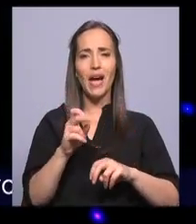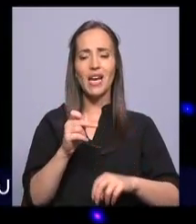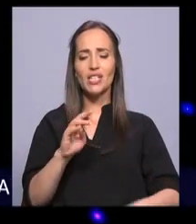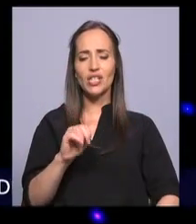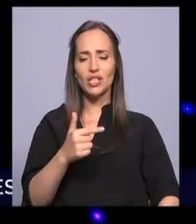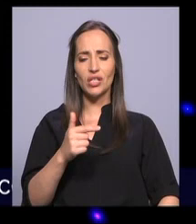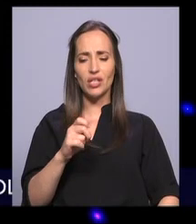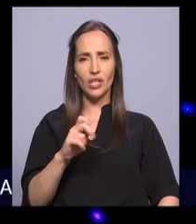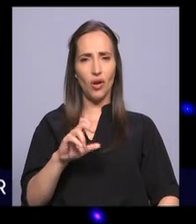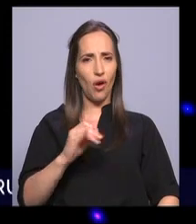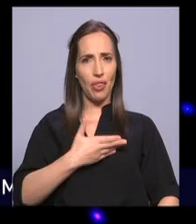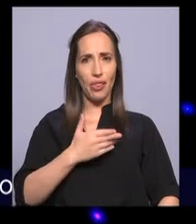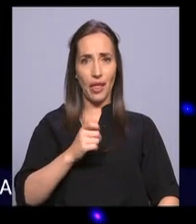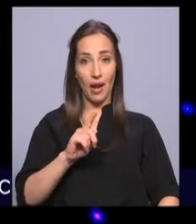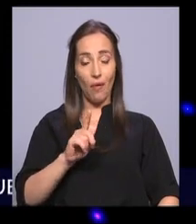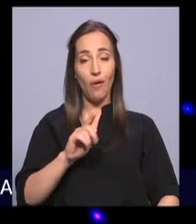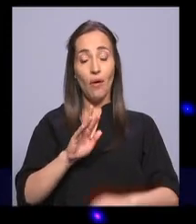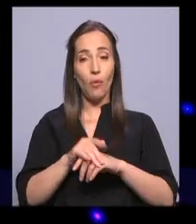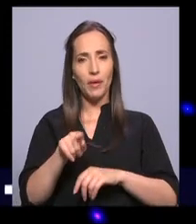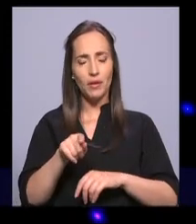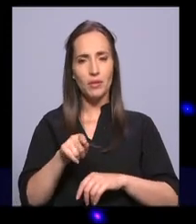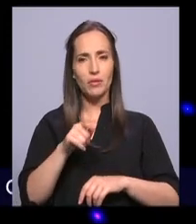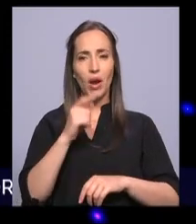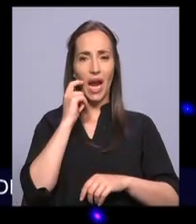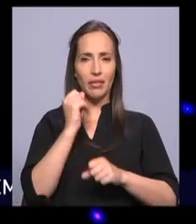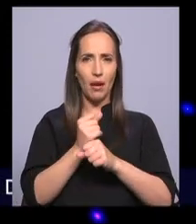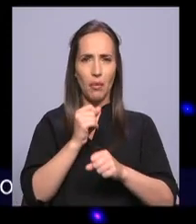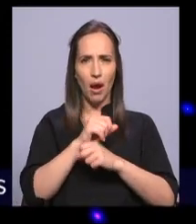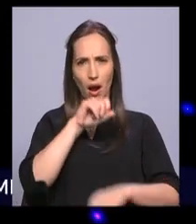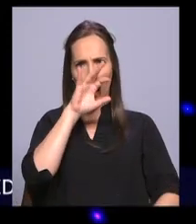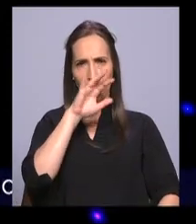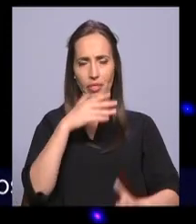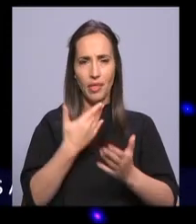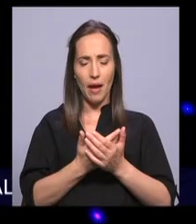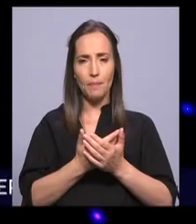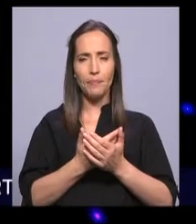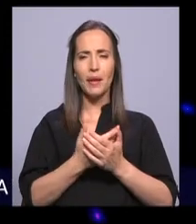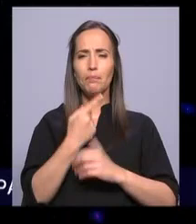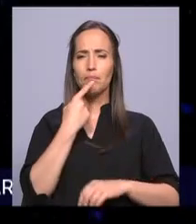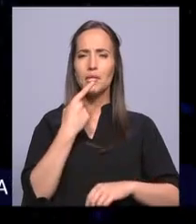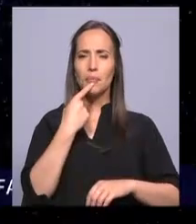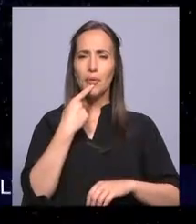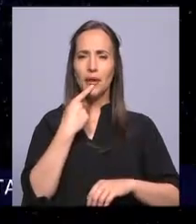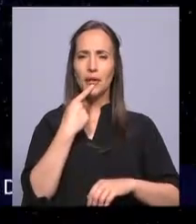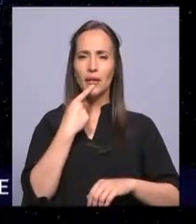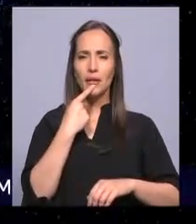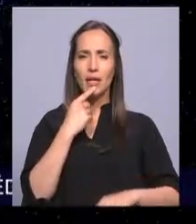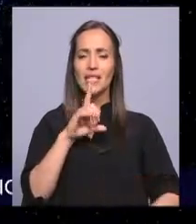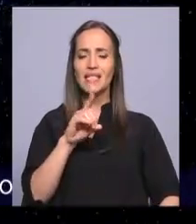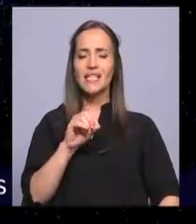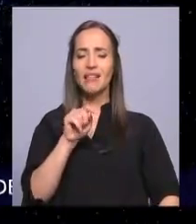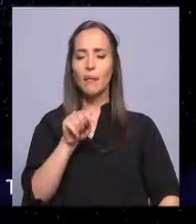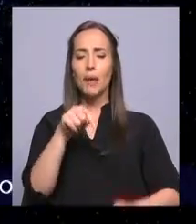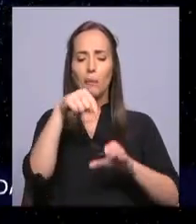ainda mais surpreendente para os astrónomos. E perceber, no fundo, qual é a composição química de 60 mil asteroides